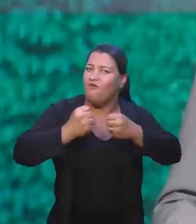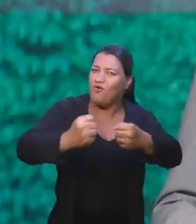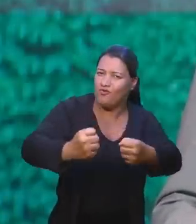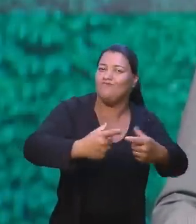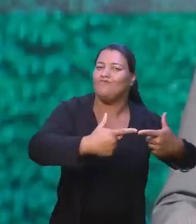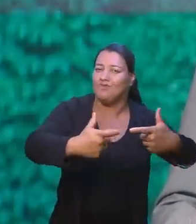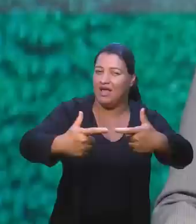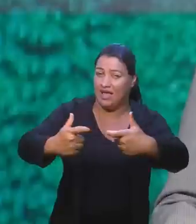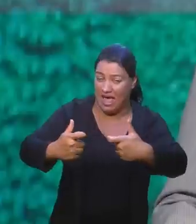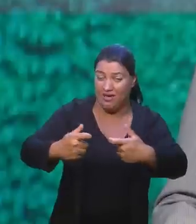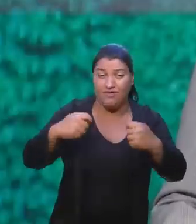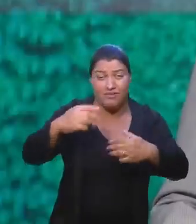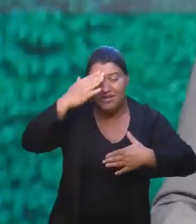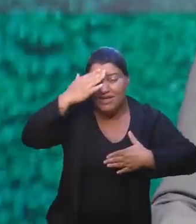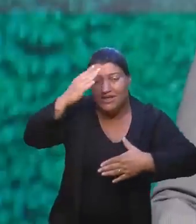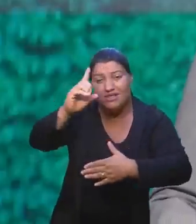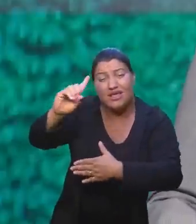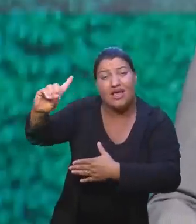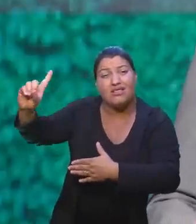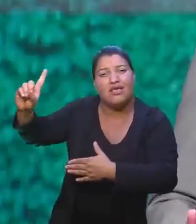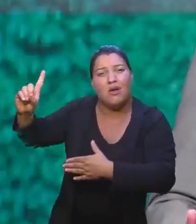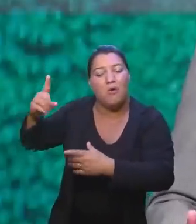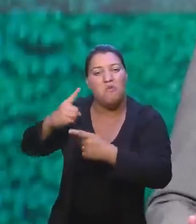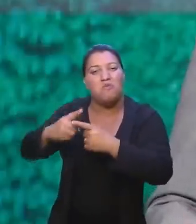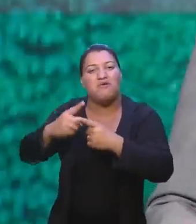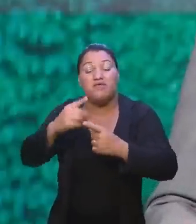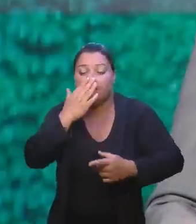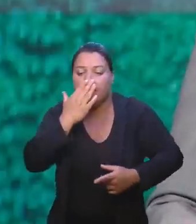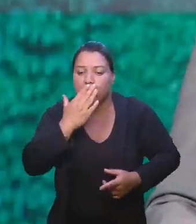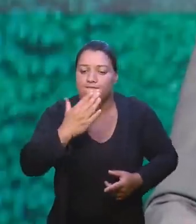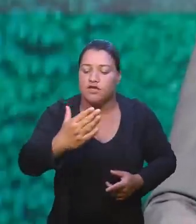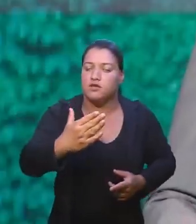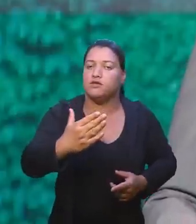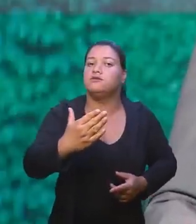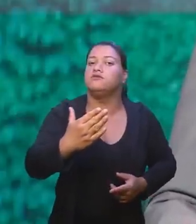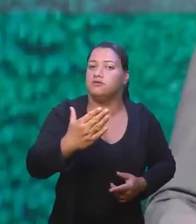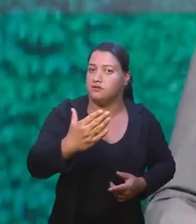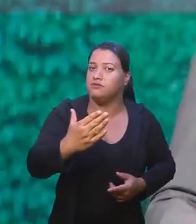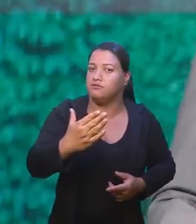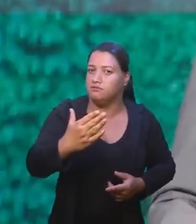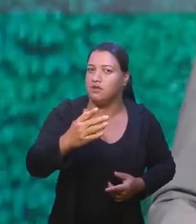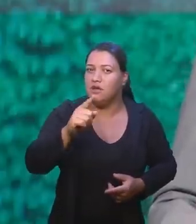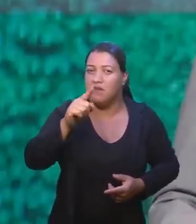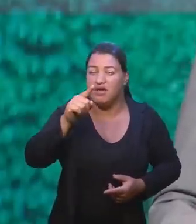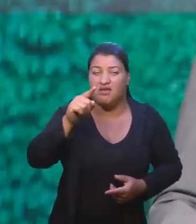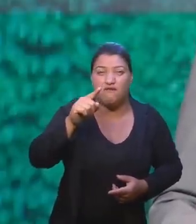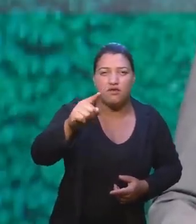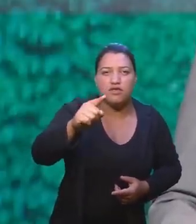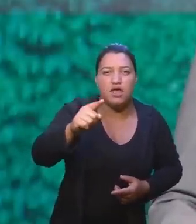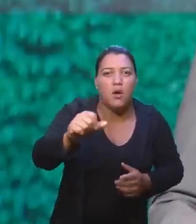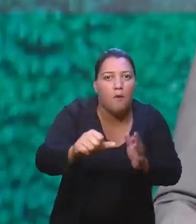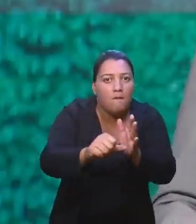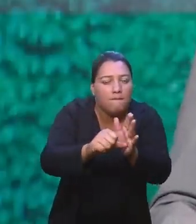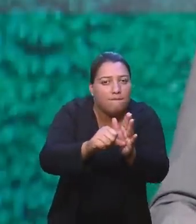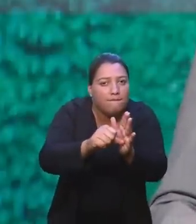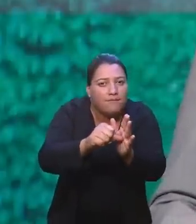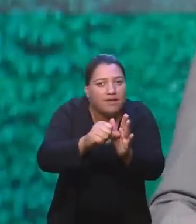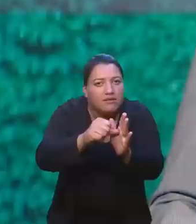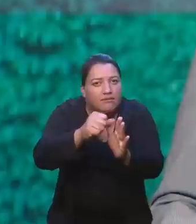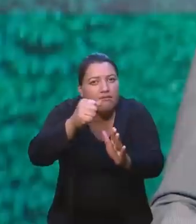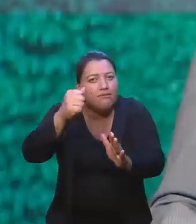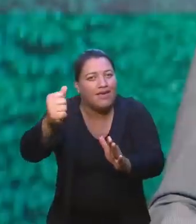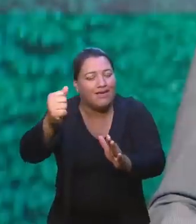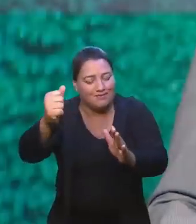Agradecei, pois, a Deus por vos haver posto na linha de frente, para que sejais dos primeiros a recolher as